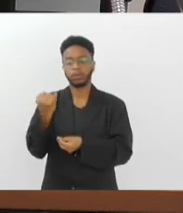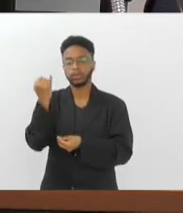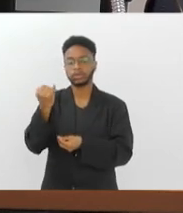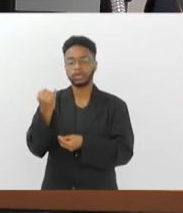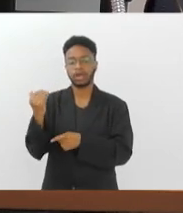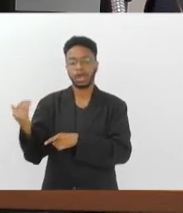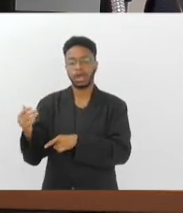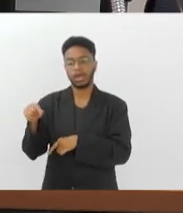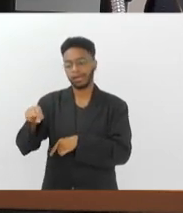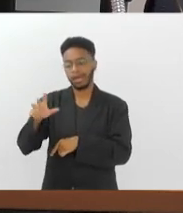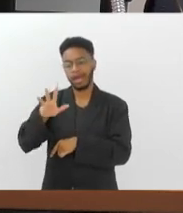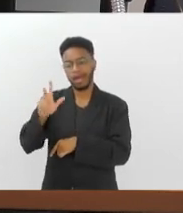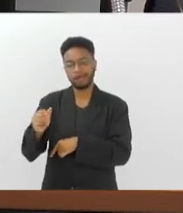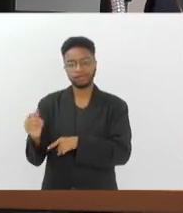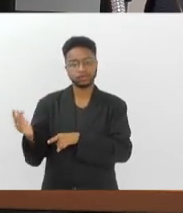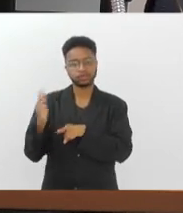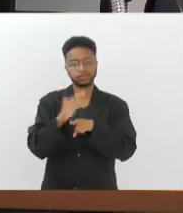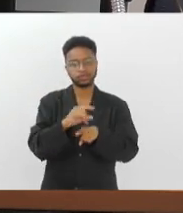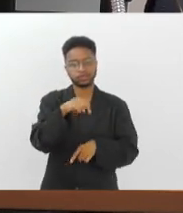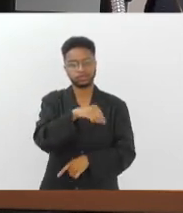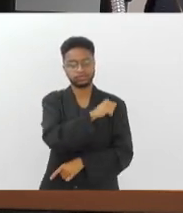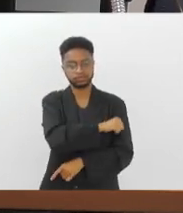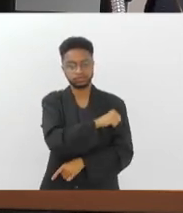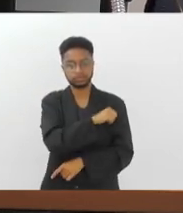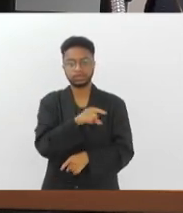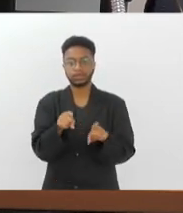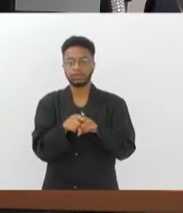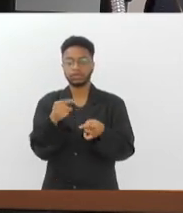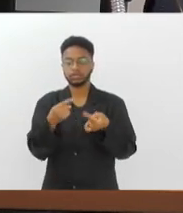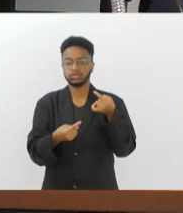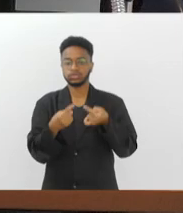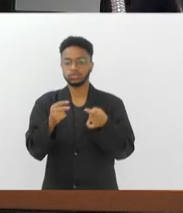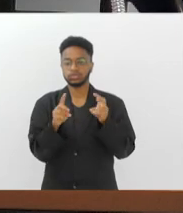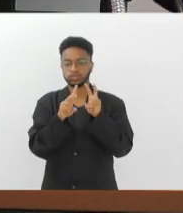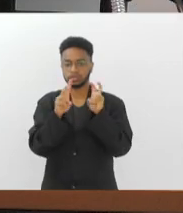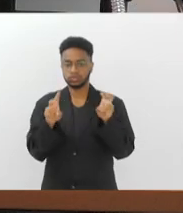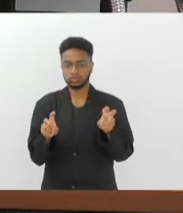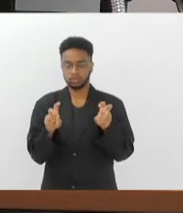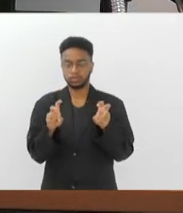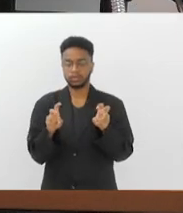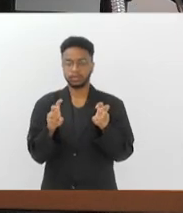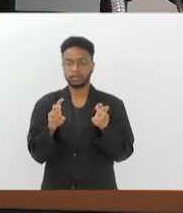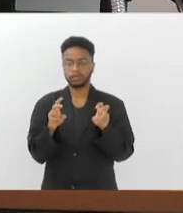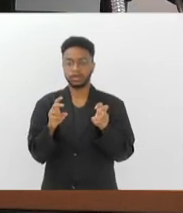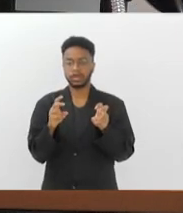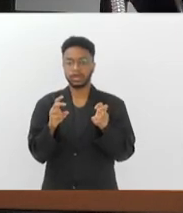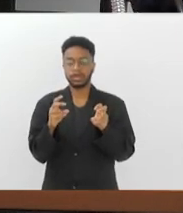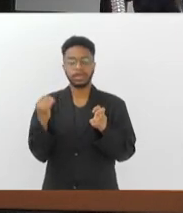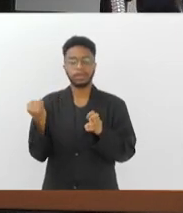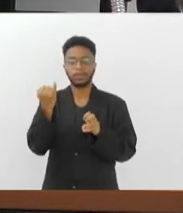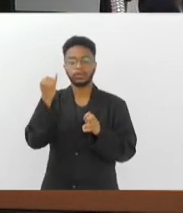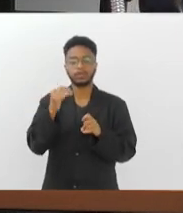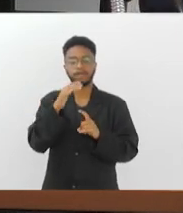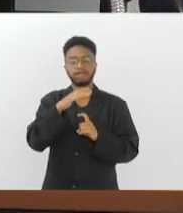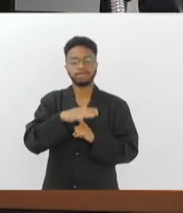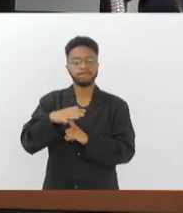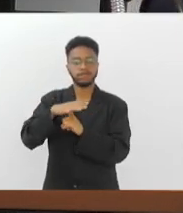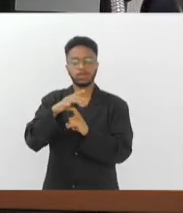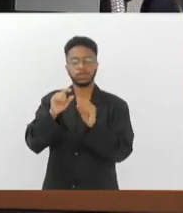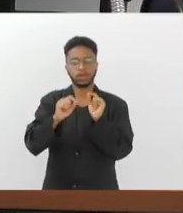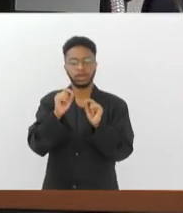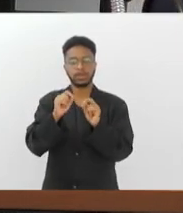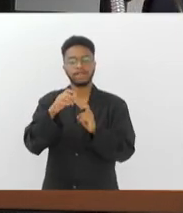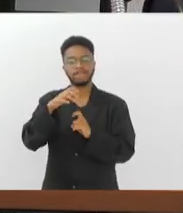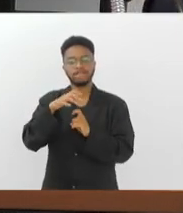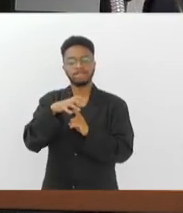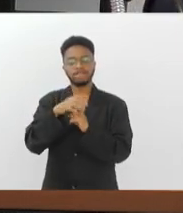no estado do Rio de Janeiro e também para falarmos a respeito da mais importante feira, né, a Feira Internacional de Luanda, que